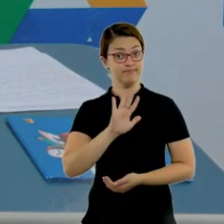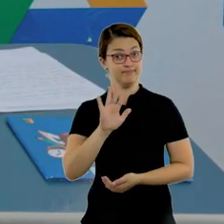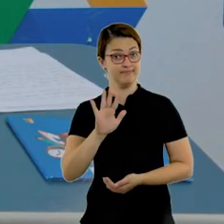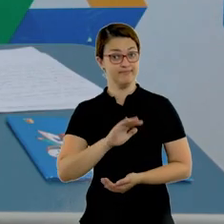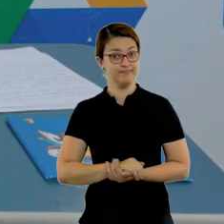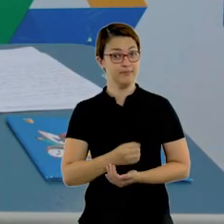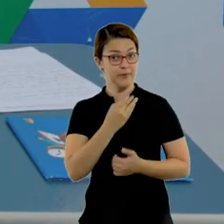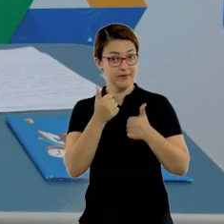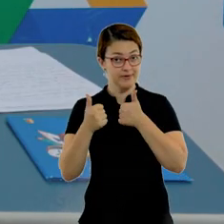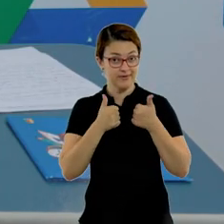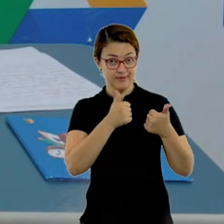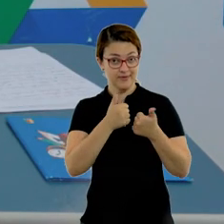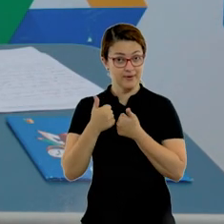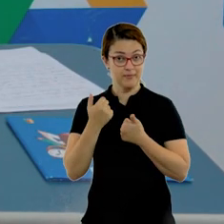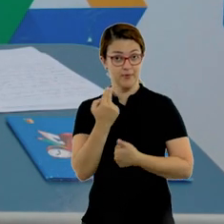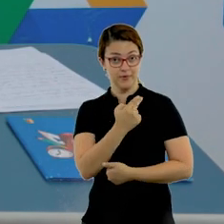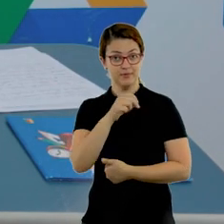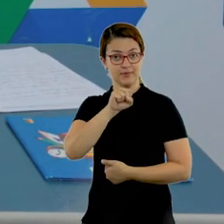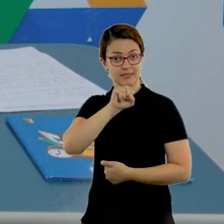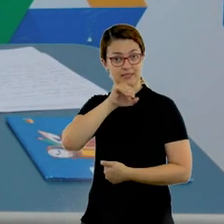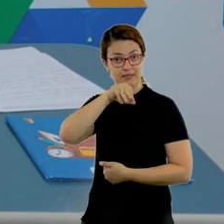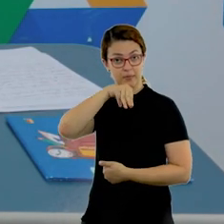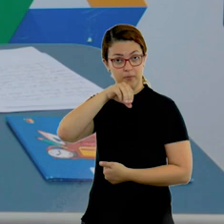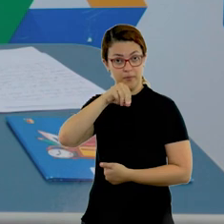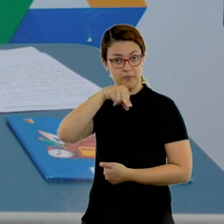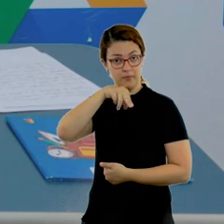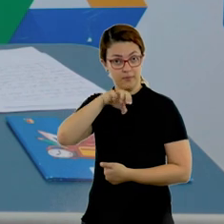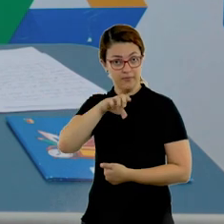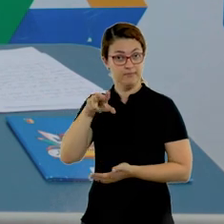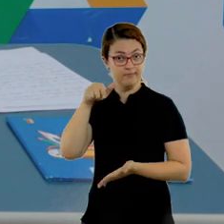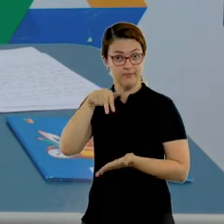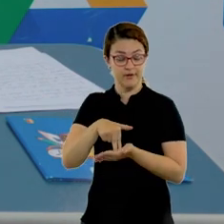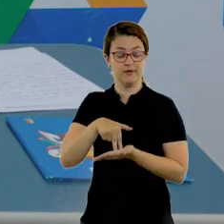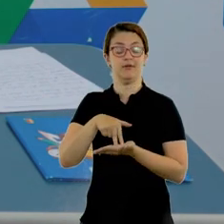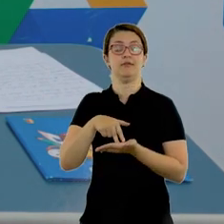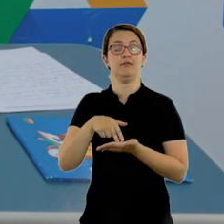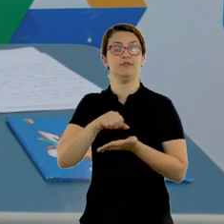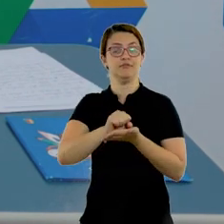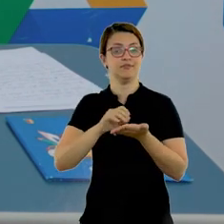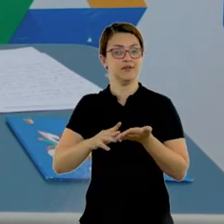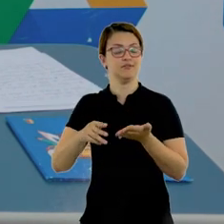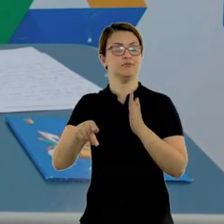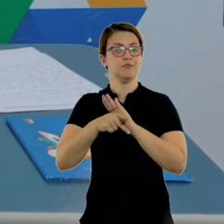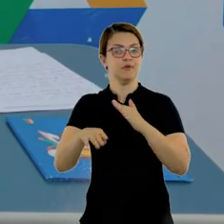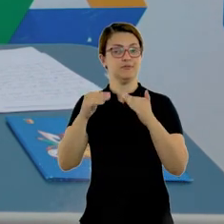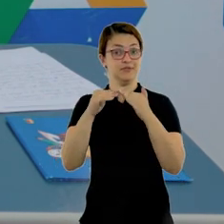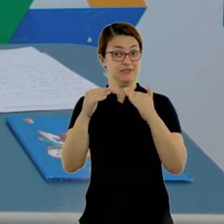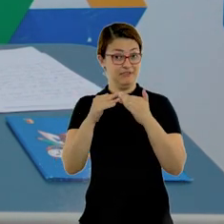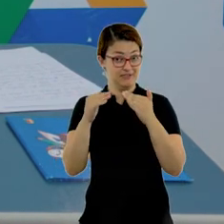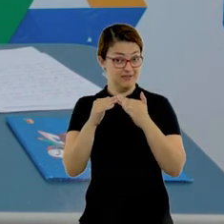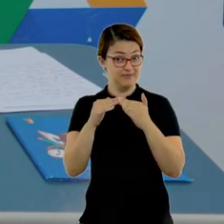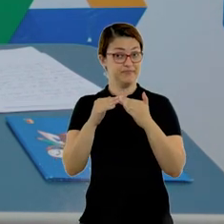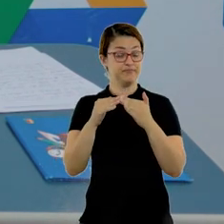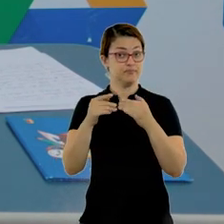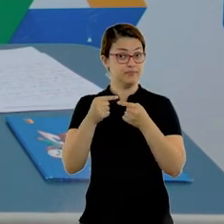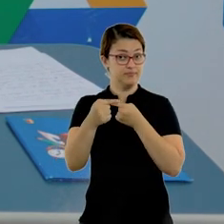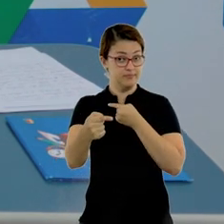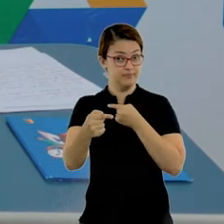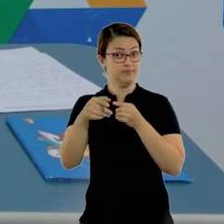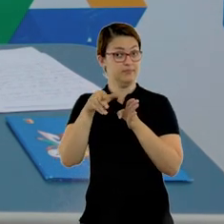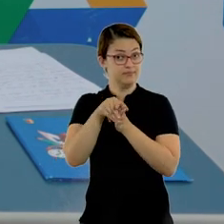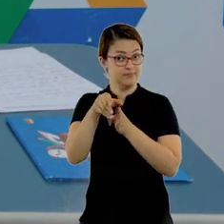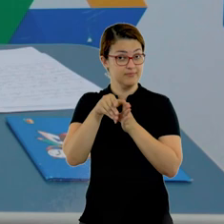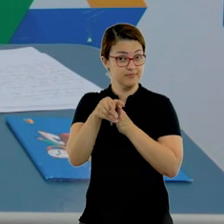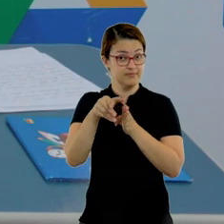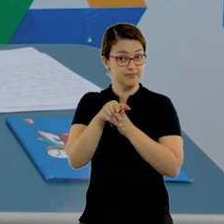Olá, tudo bem com vocês? Eu sou a professora Simone e estou aqui para mais uma aula do Lição de Casa. Essa semana eu vou falar com vocês sobre a